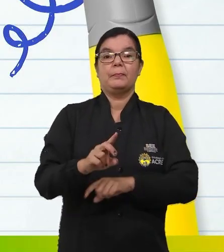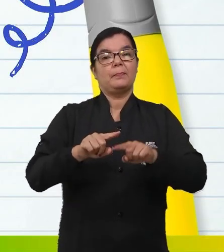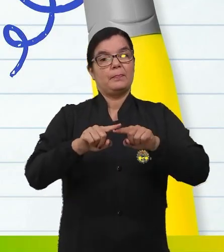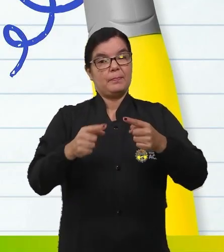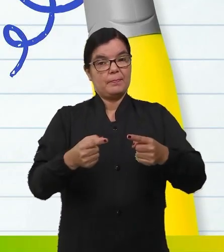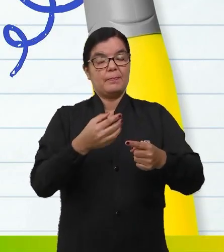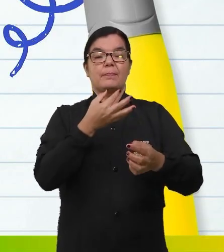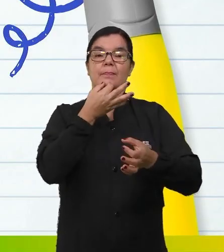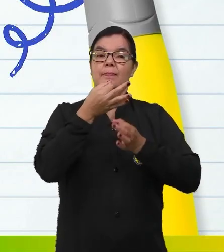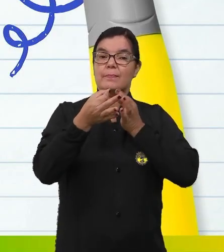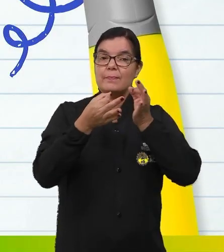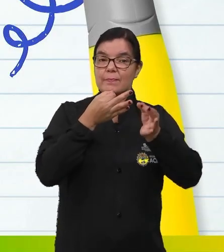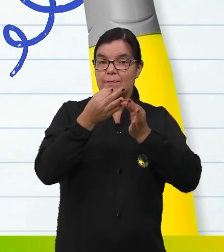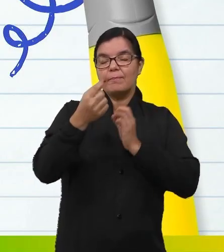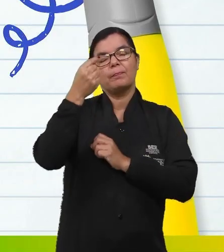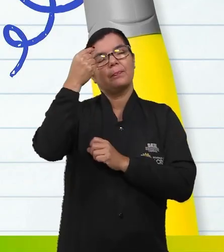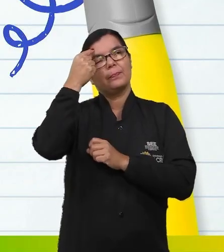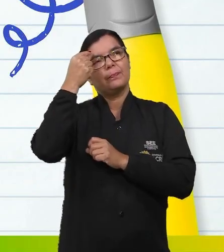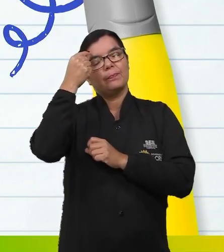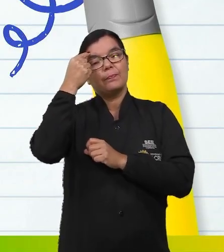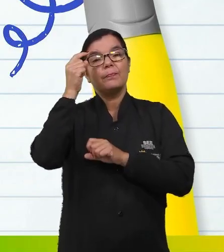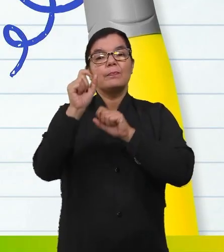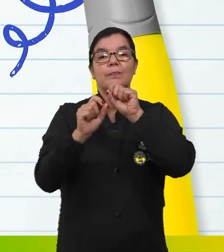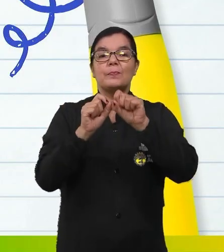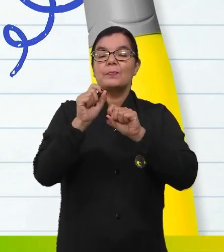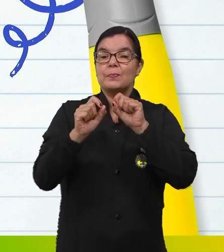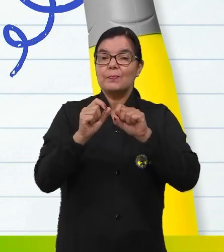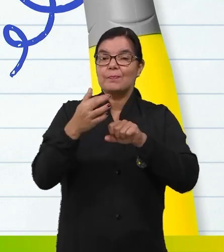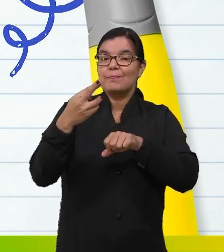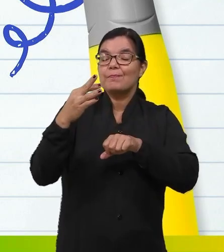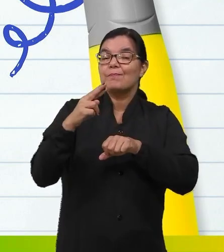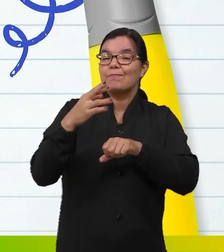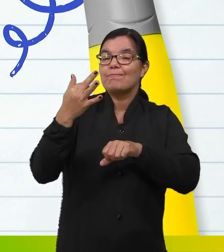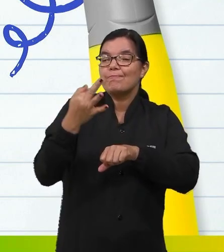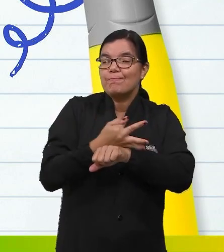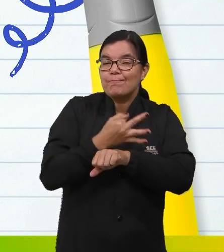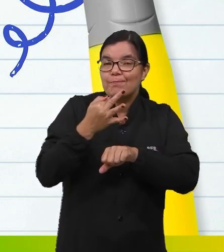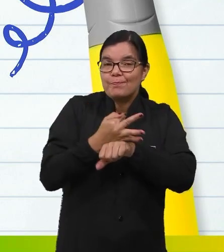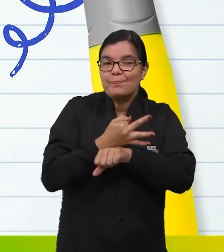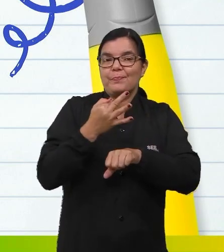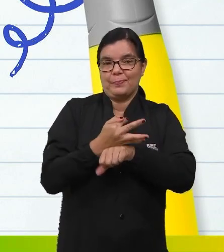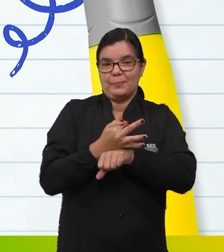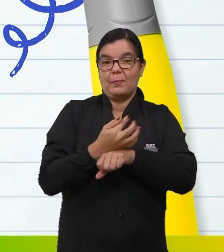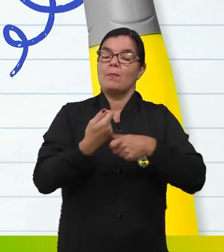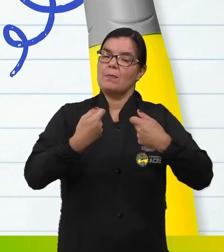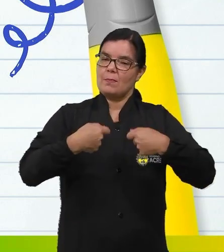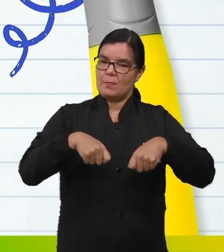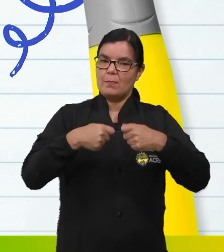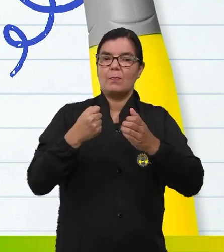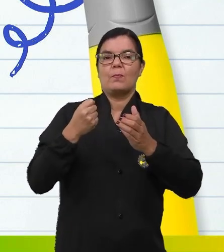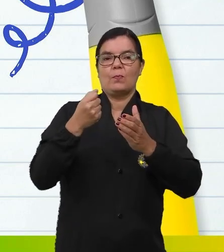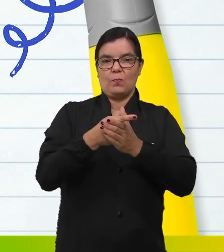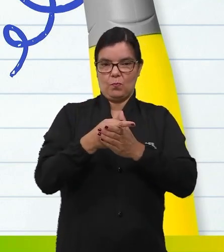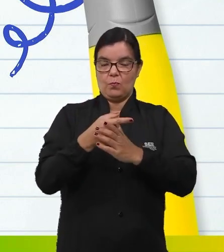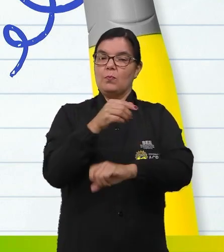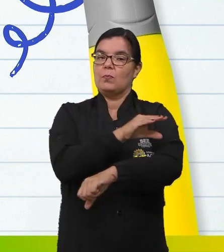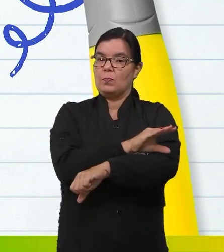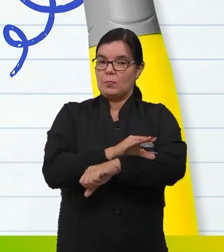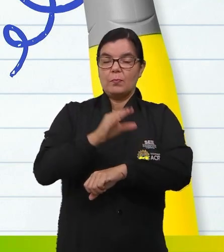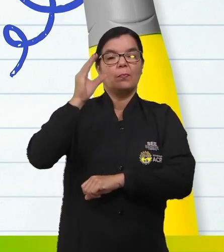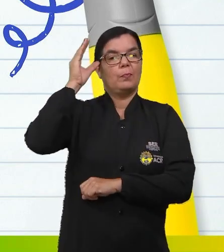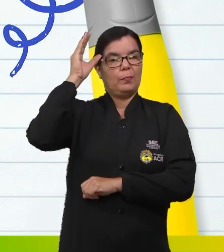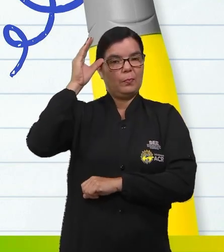viva, mas a crítica e a reflexão são formas de resistência. Precisamos consumir cultura